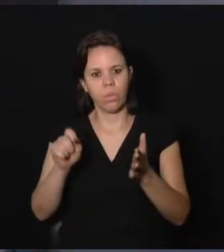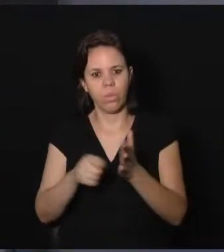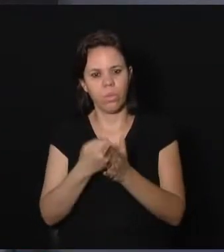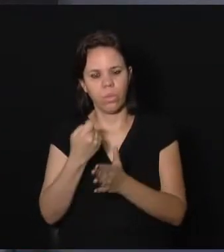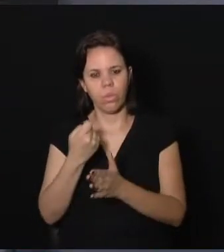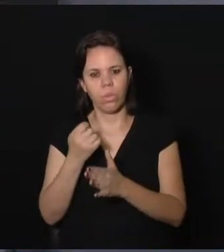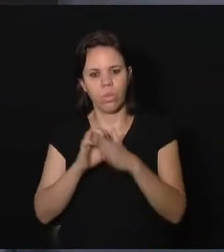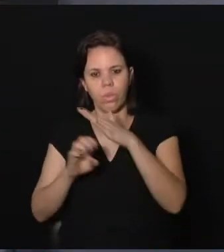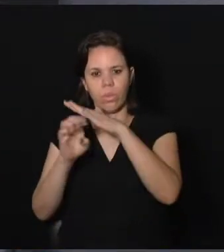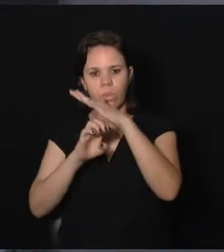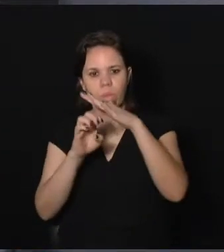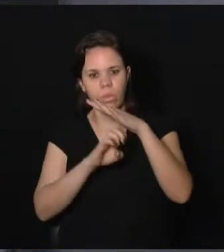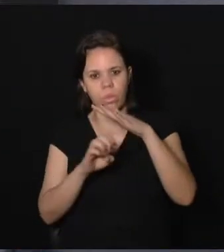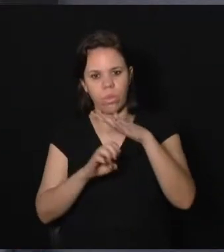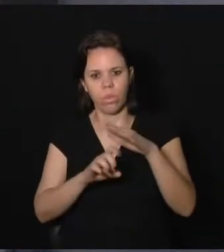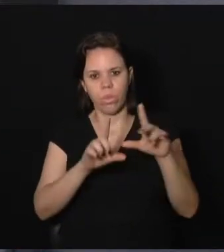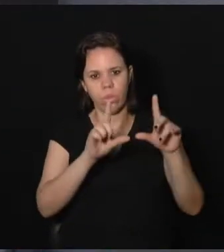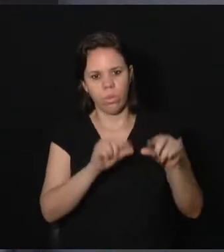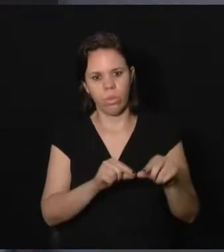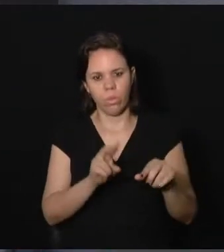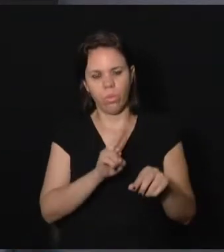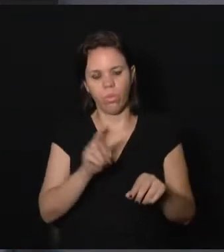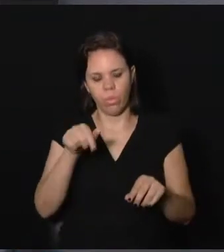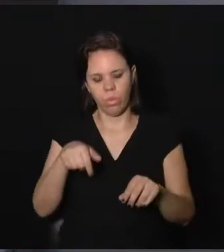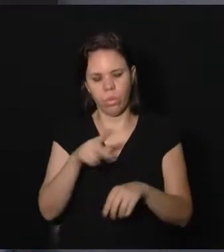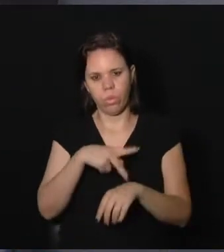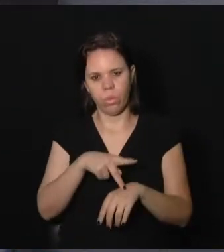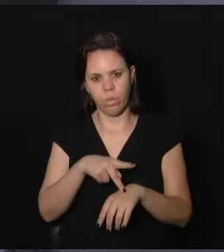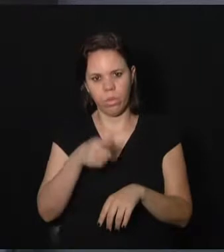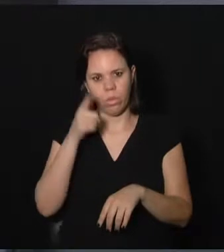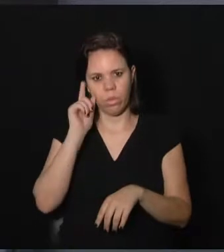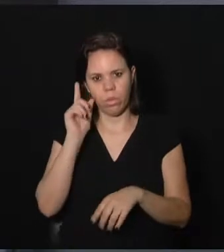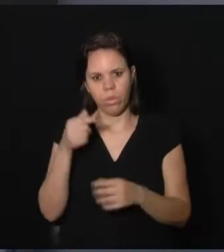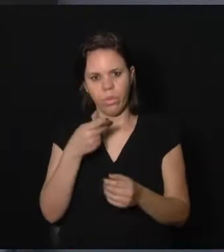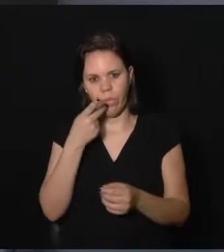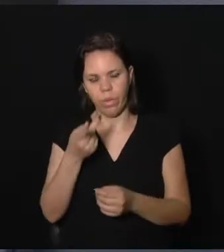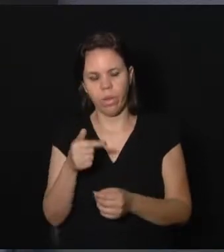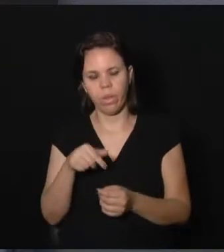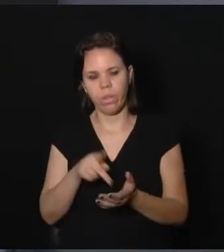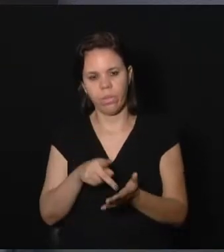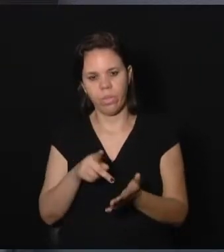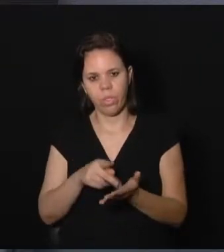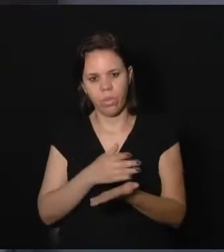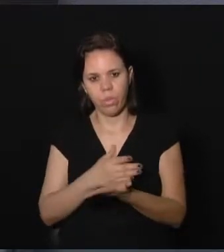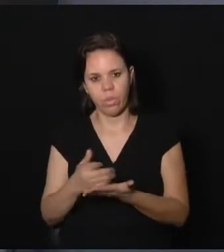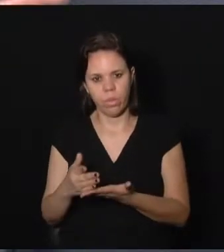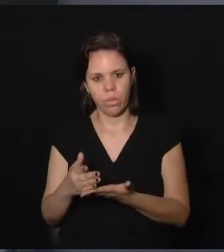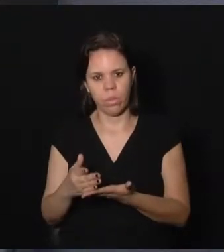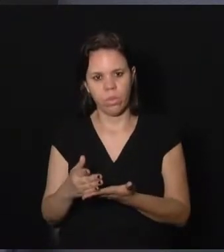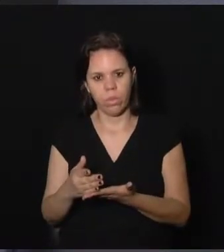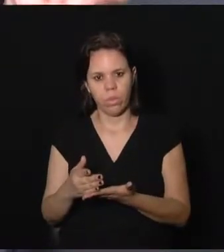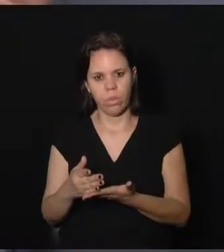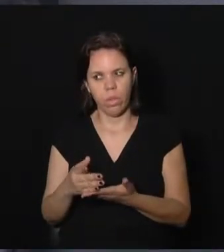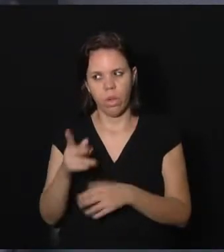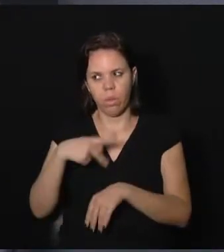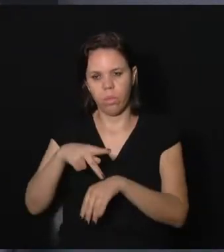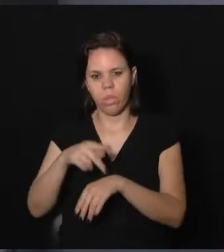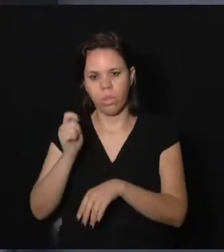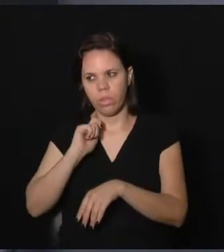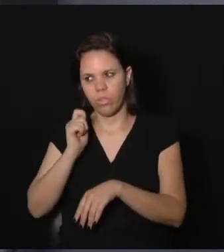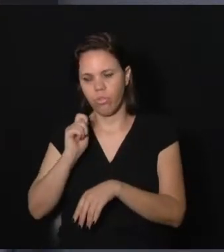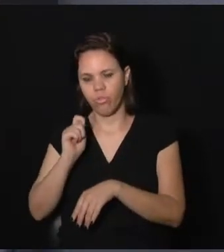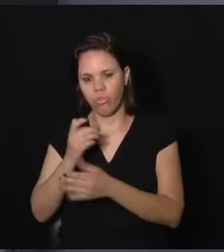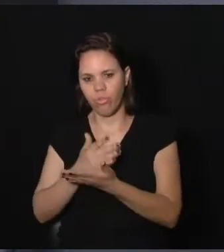as empresas aéreas de baixo custo a operar no país. E elas vão começar pela Argentina, né, e